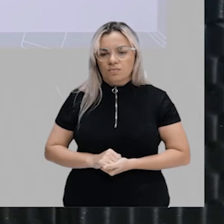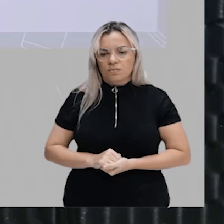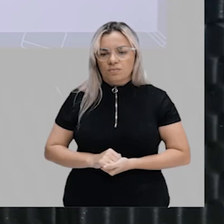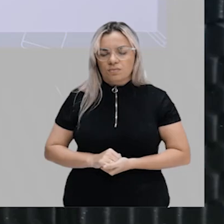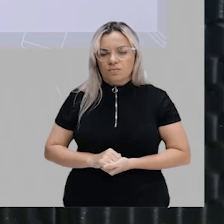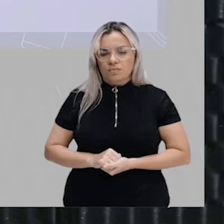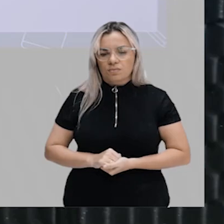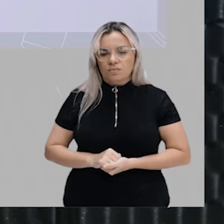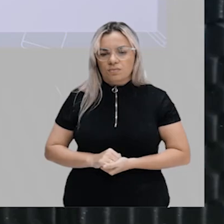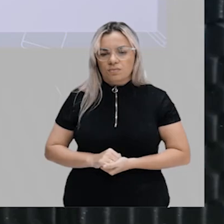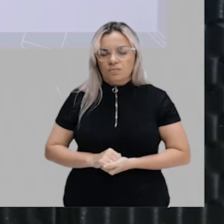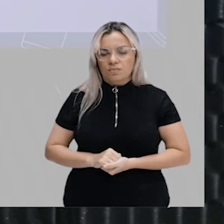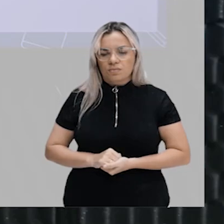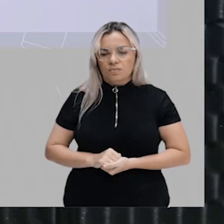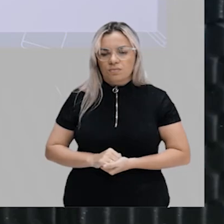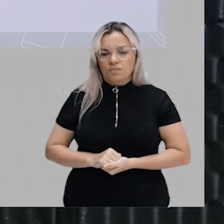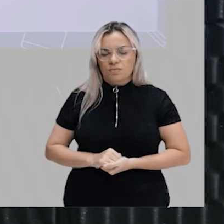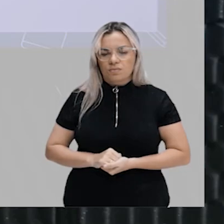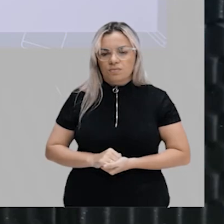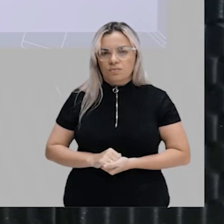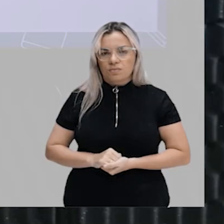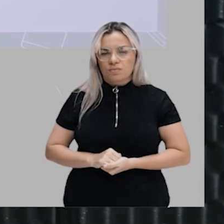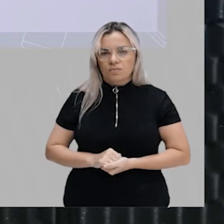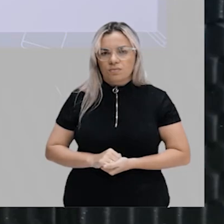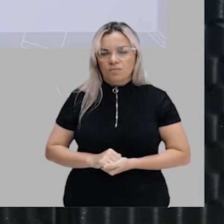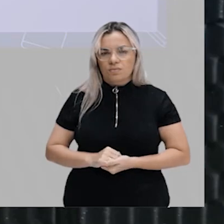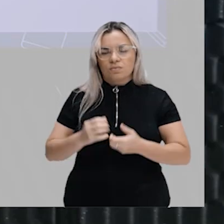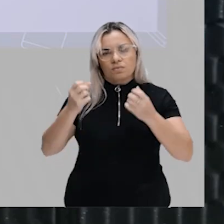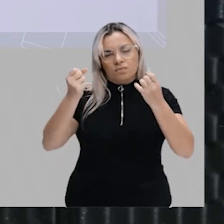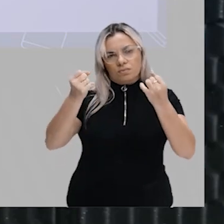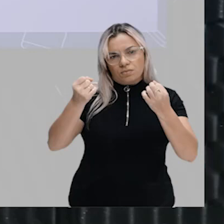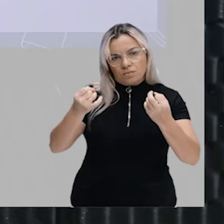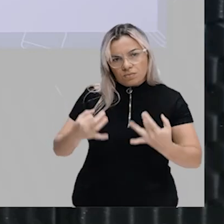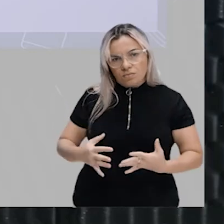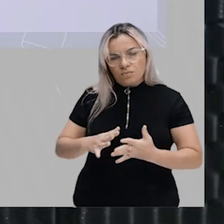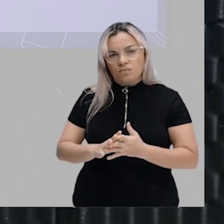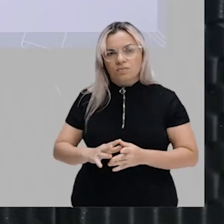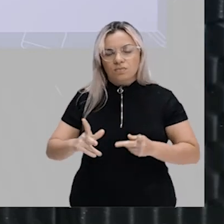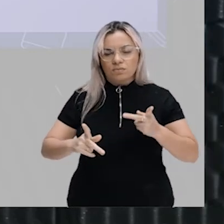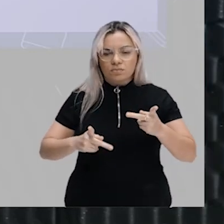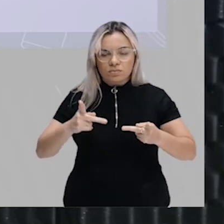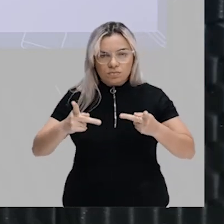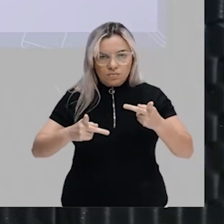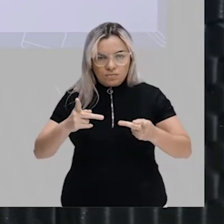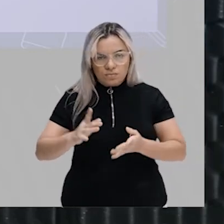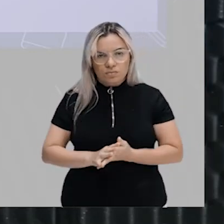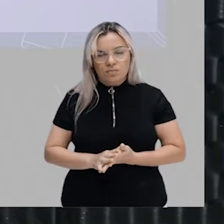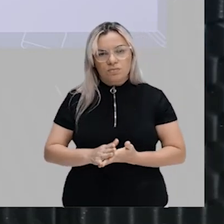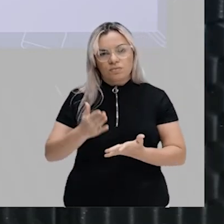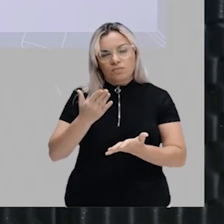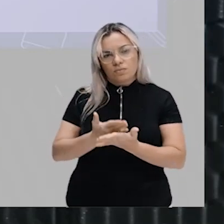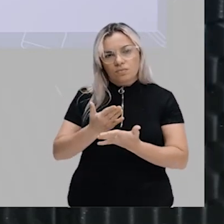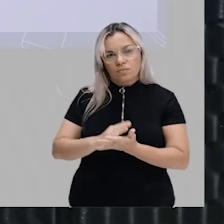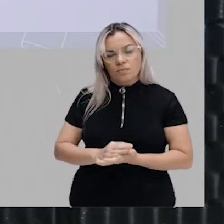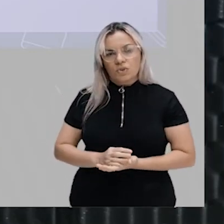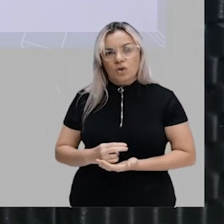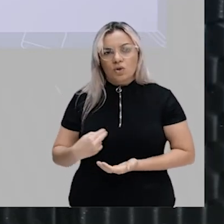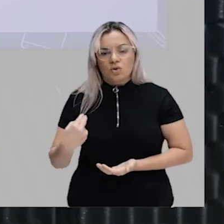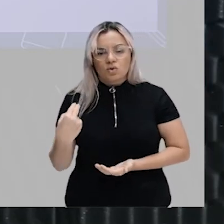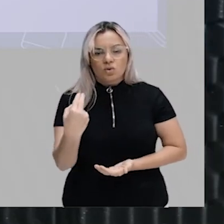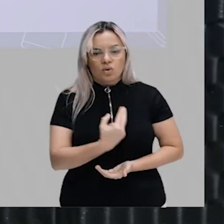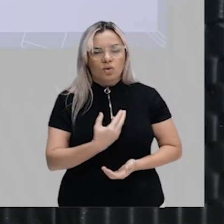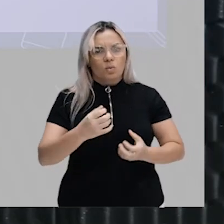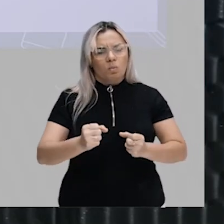falsa, como eu estou certo que é. Então ele diz que, olha, nós temos o poder nas nossas